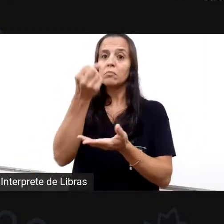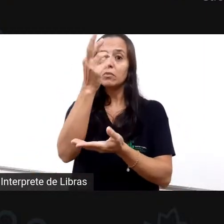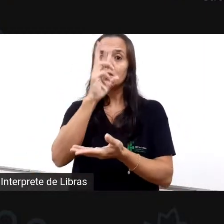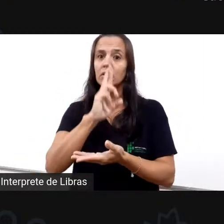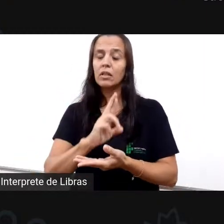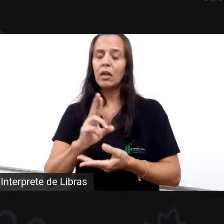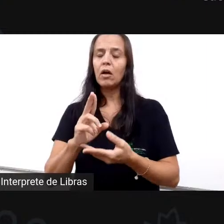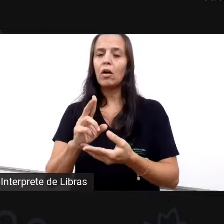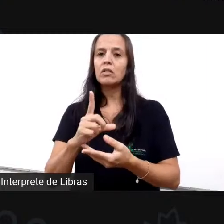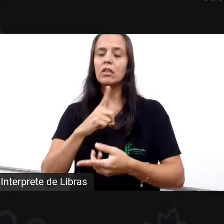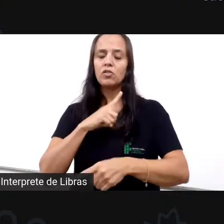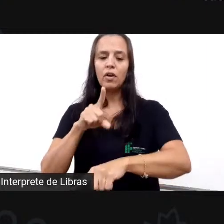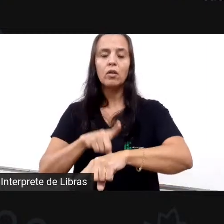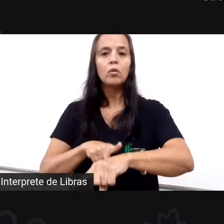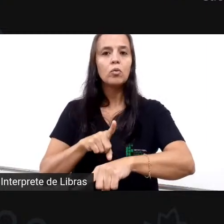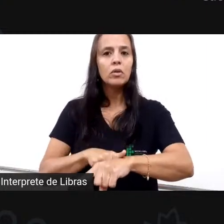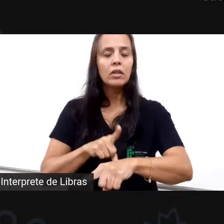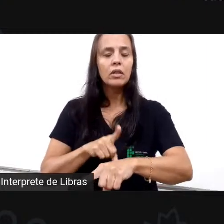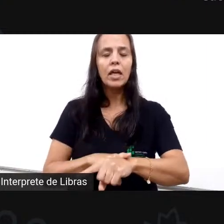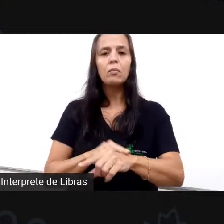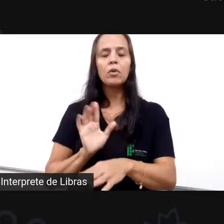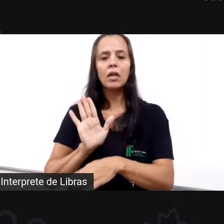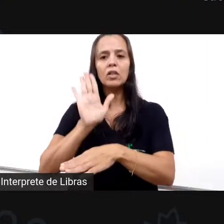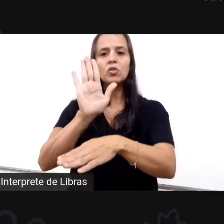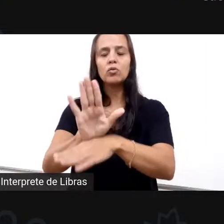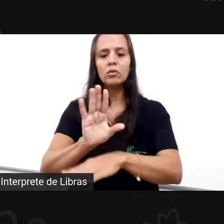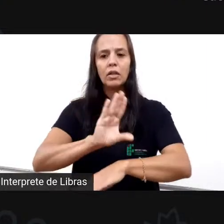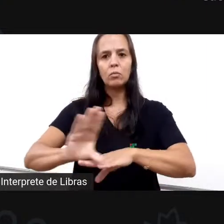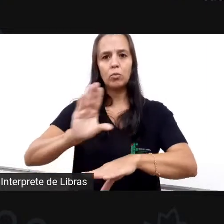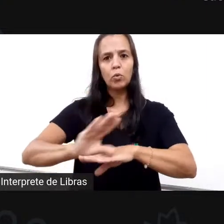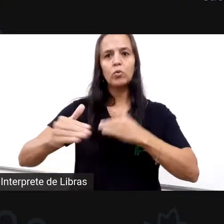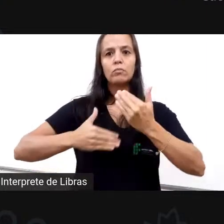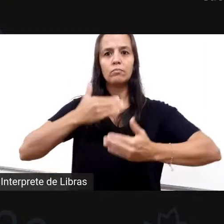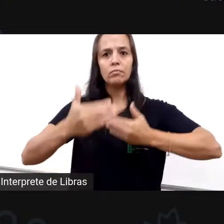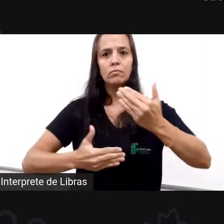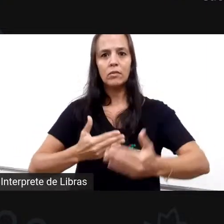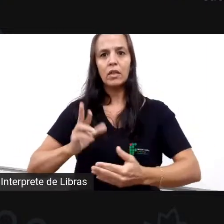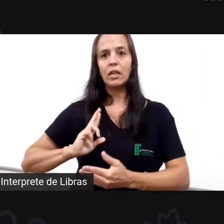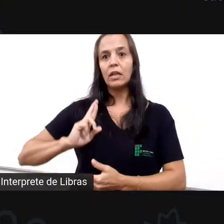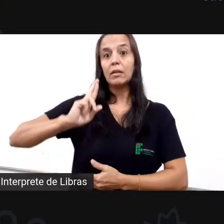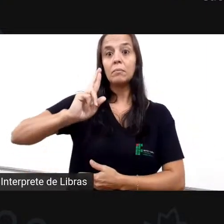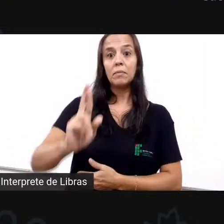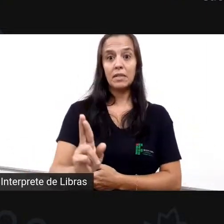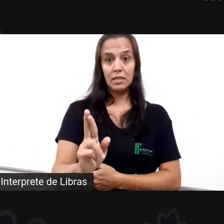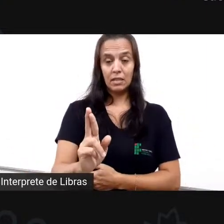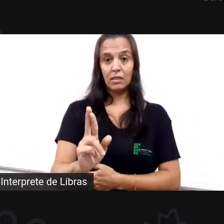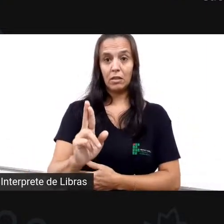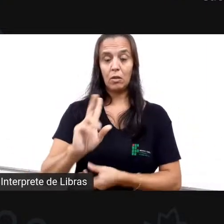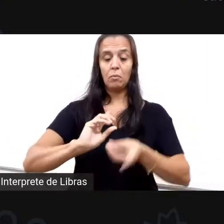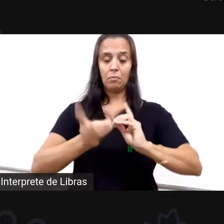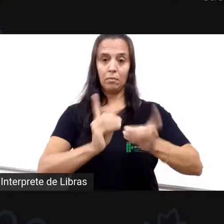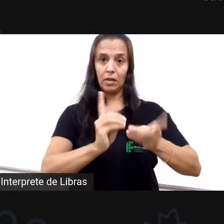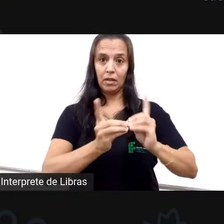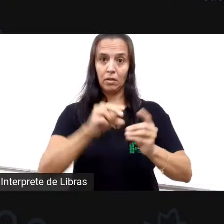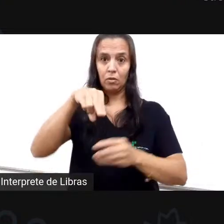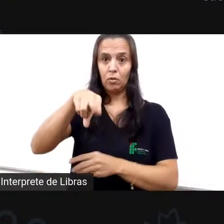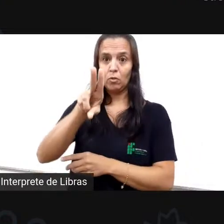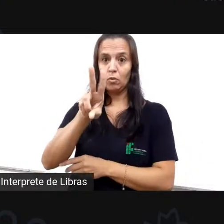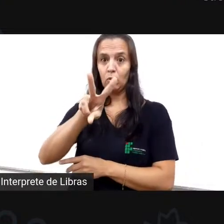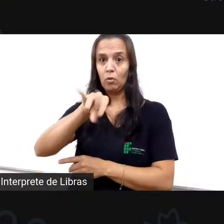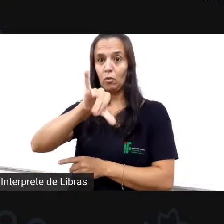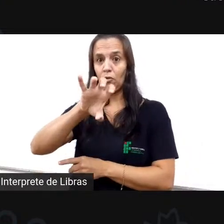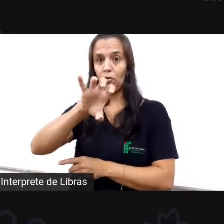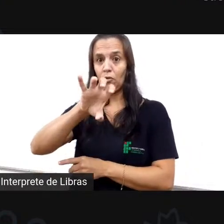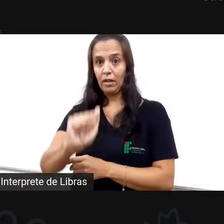e competência em conduzir o curso, e muito bem representados pela coordenadora Núvia.